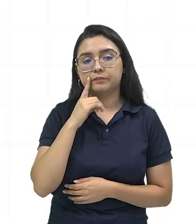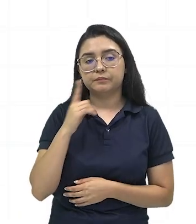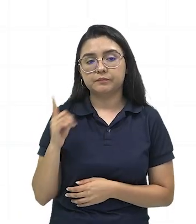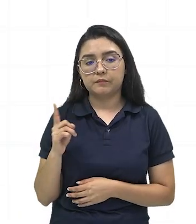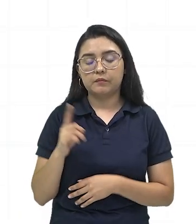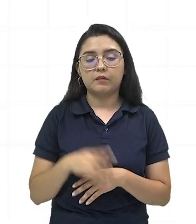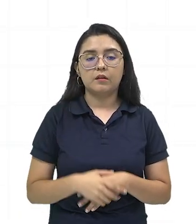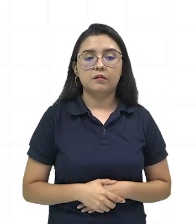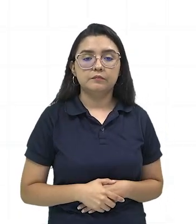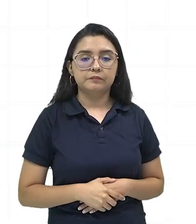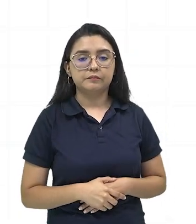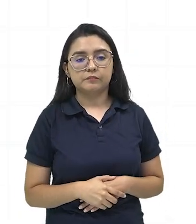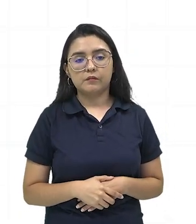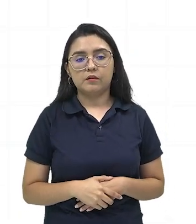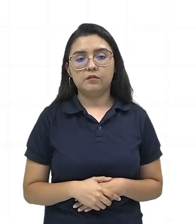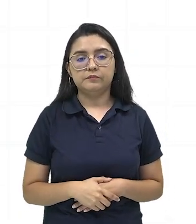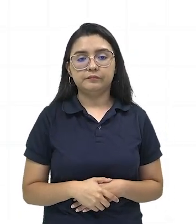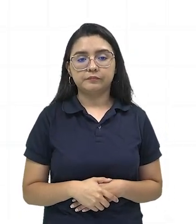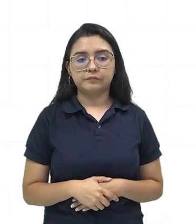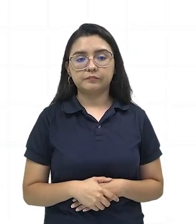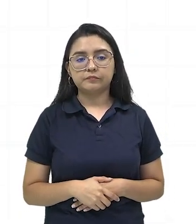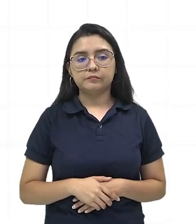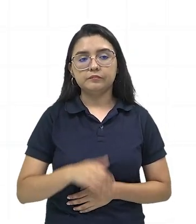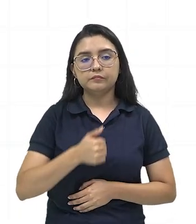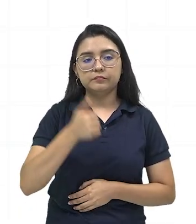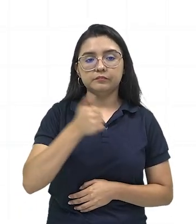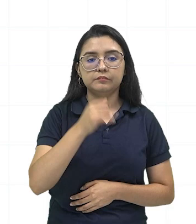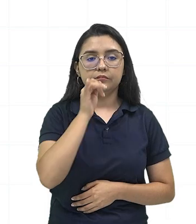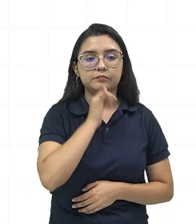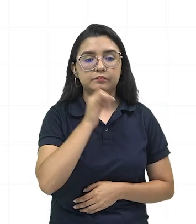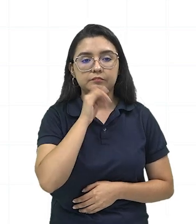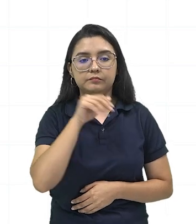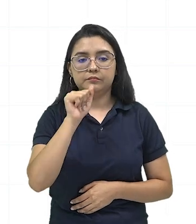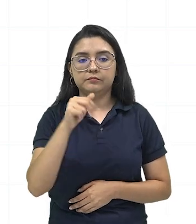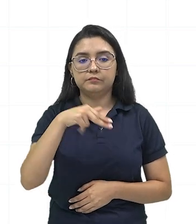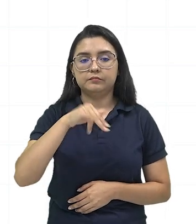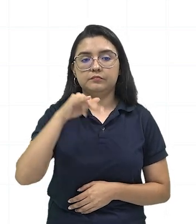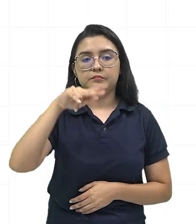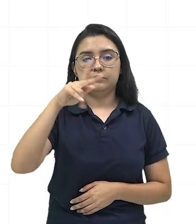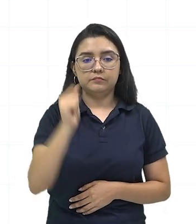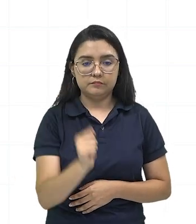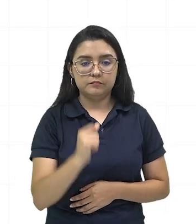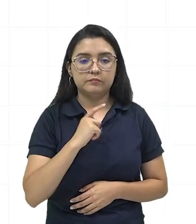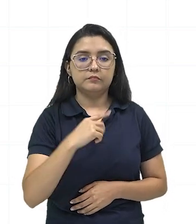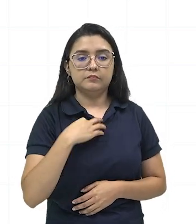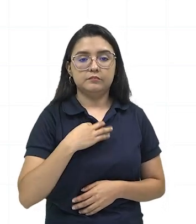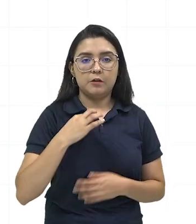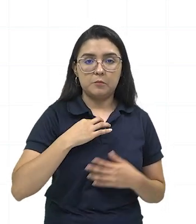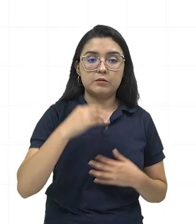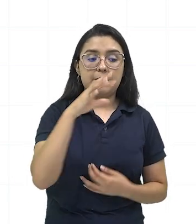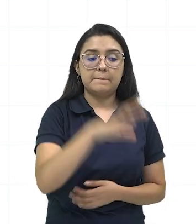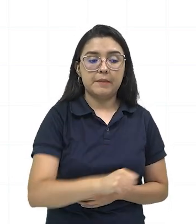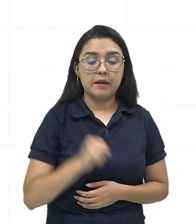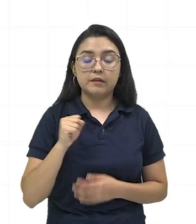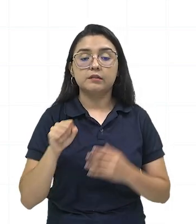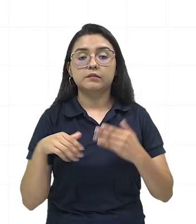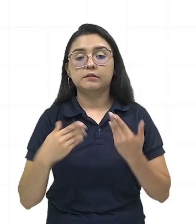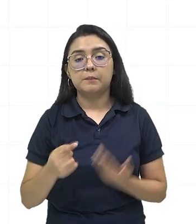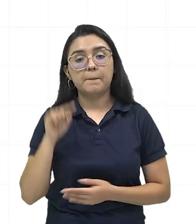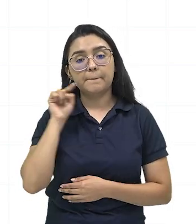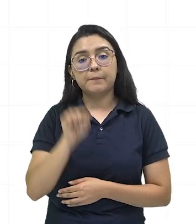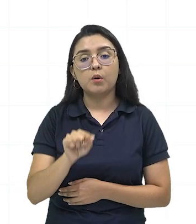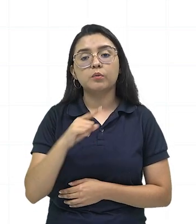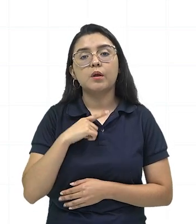a Aninha, nós juntamos, né? Tem o primeiro exemplo aí, ó. Aninha, pegue a blusa. Ponto. Nós temos